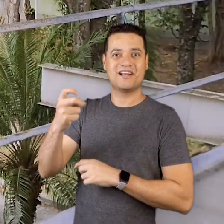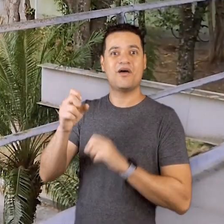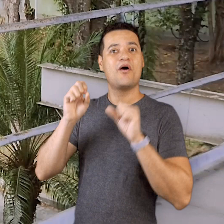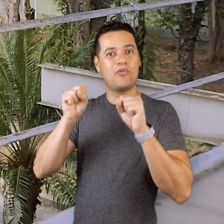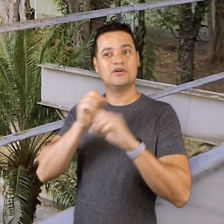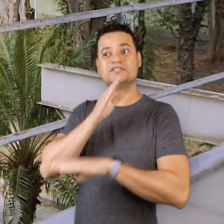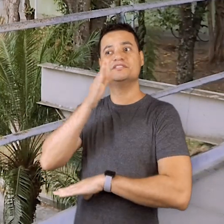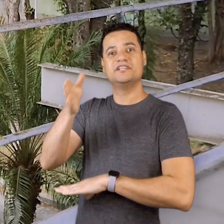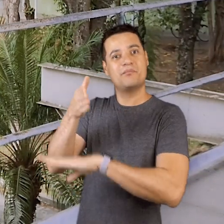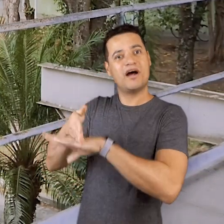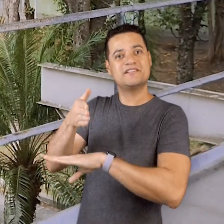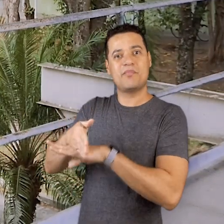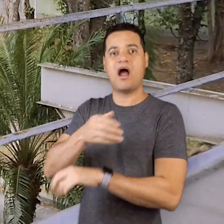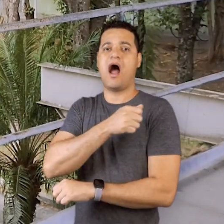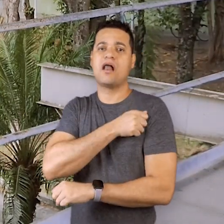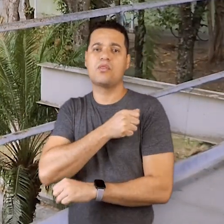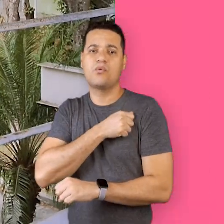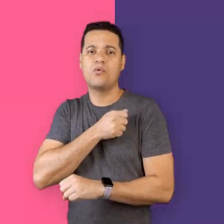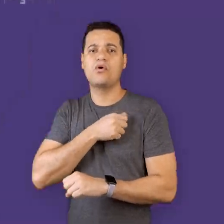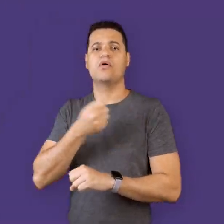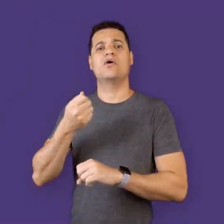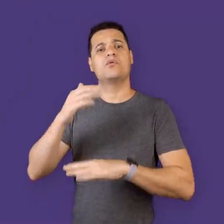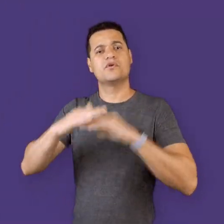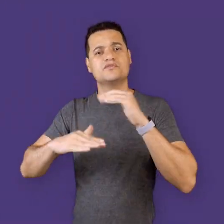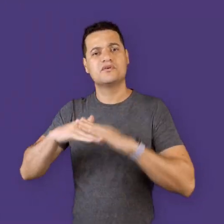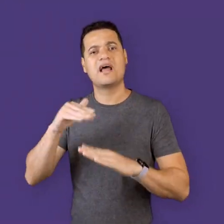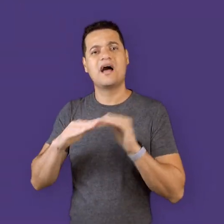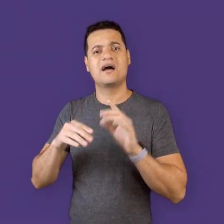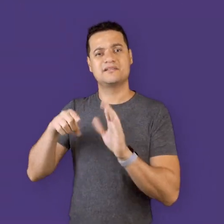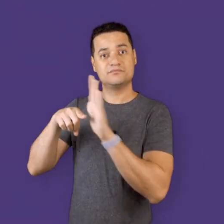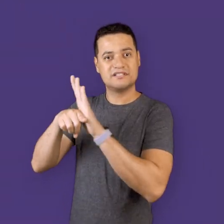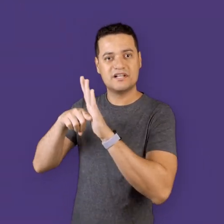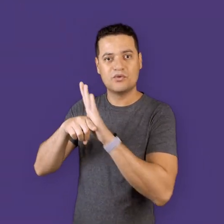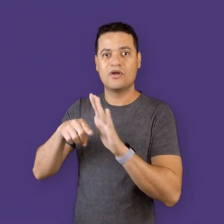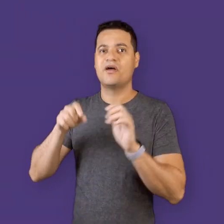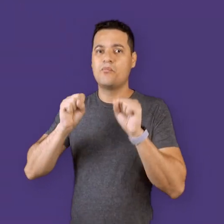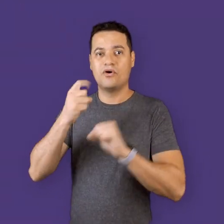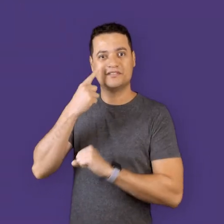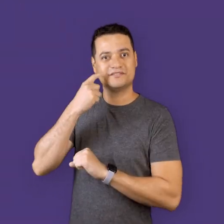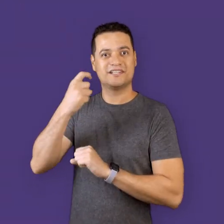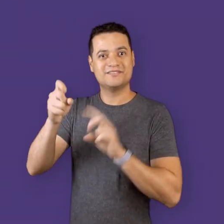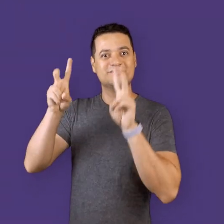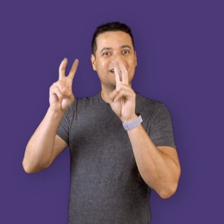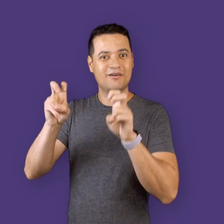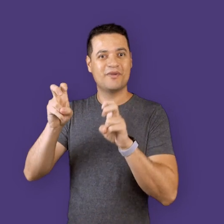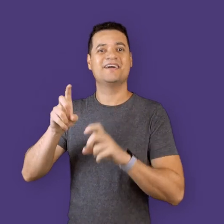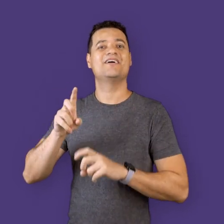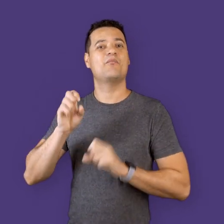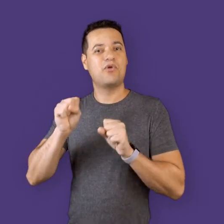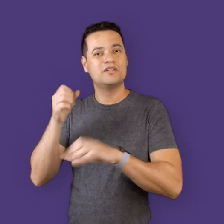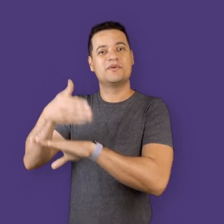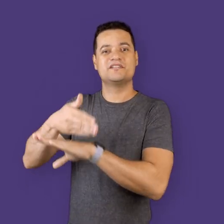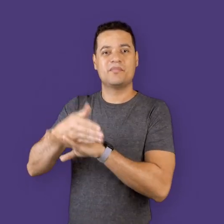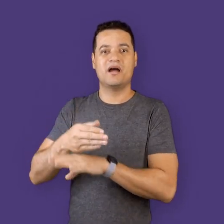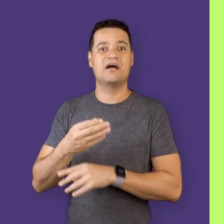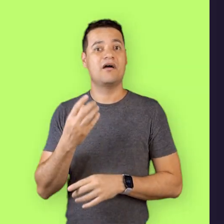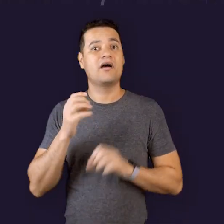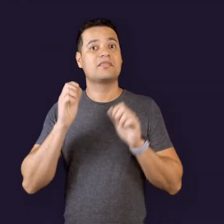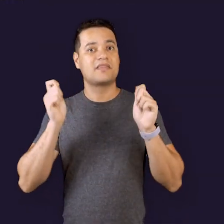Podem participar estudantes, pesquisadores, profissionais da área e interessados pelo tema. Gostou?